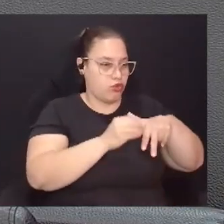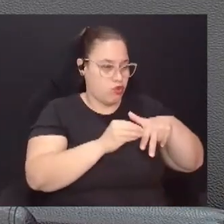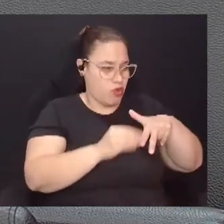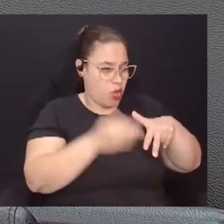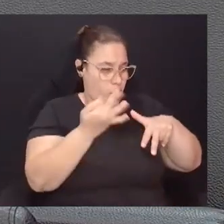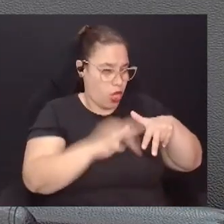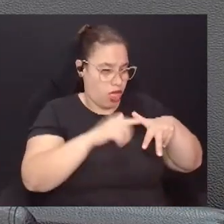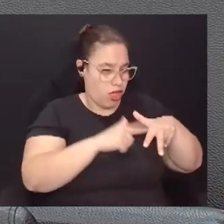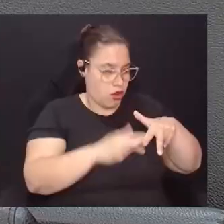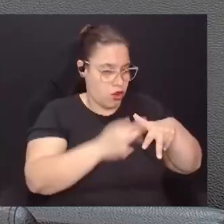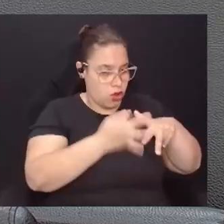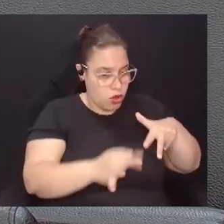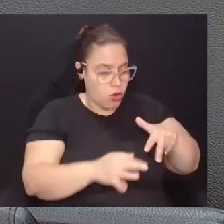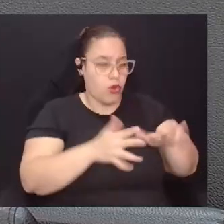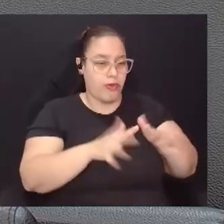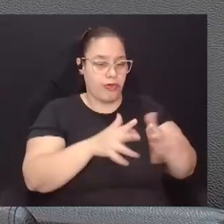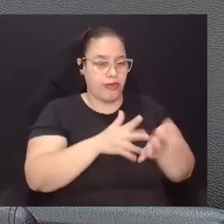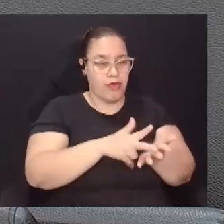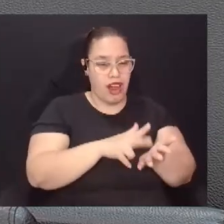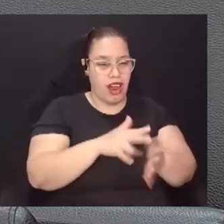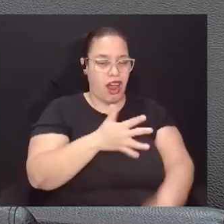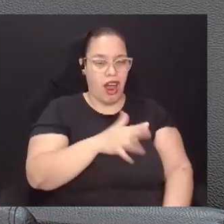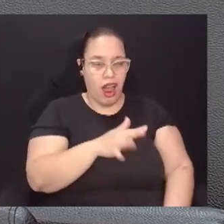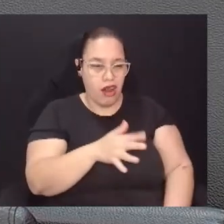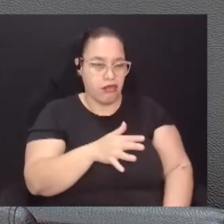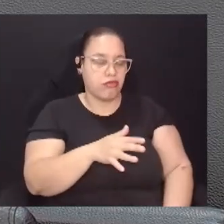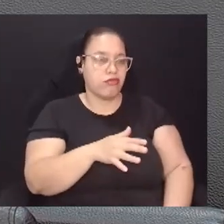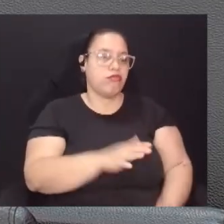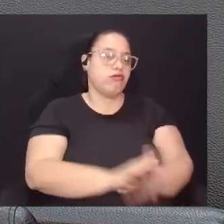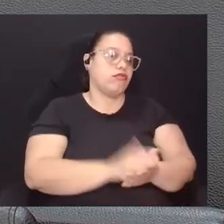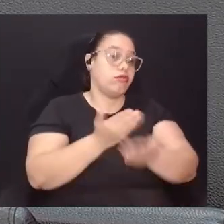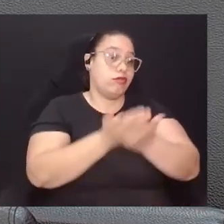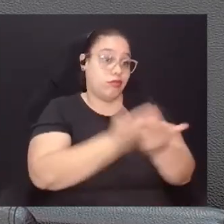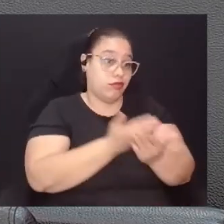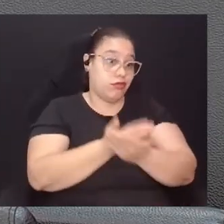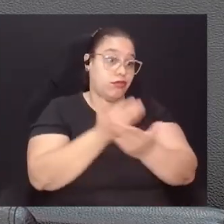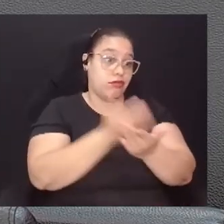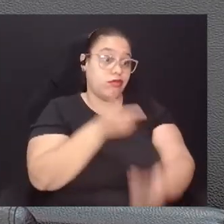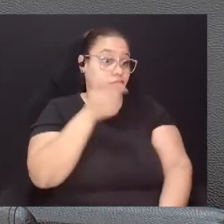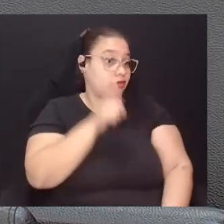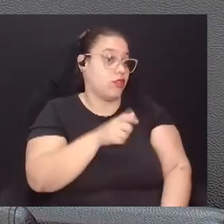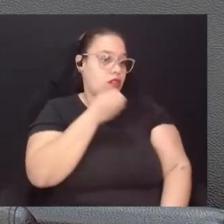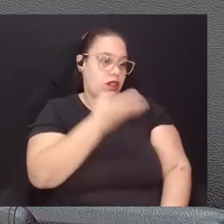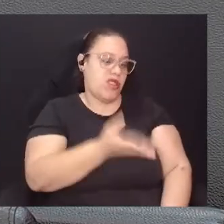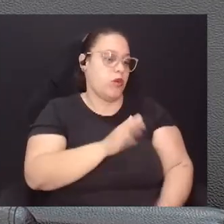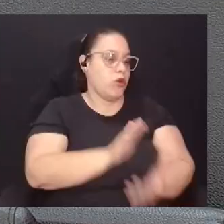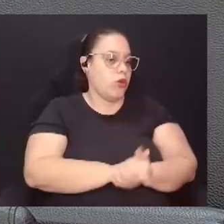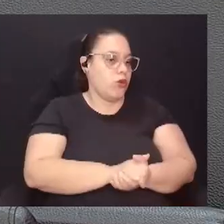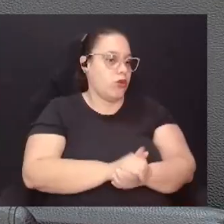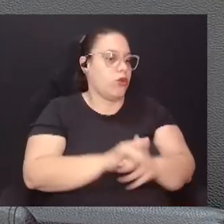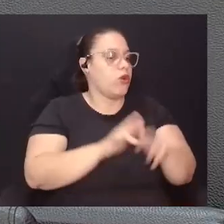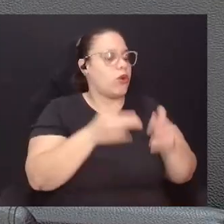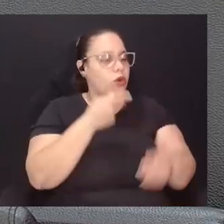né? Do Parkinson. Então, e tem diversas outras patologias que são estudadas diariamente para ver se elas também se beneficiariam. E o